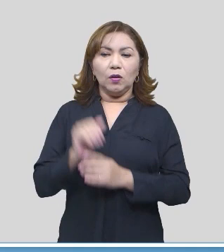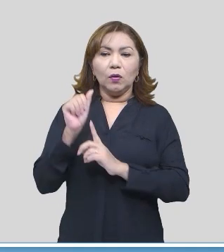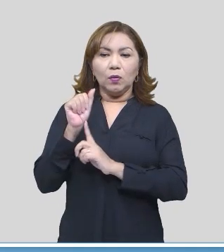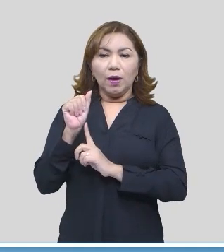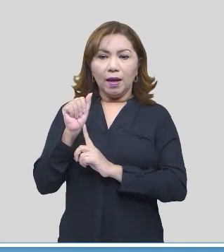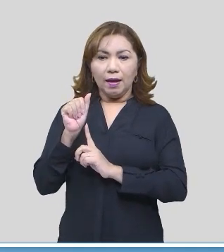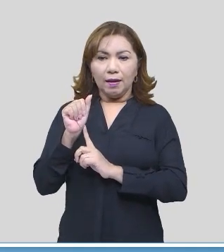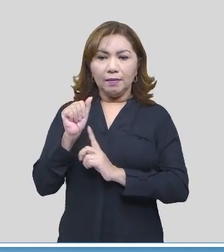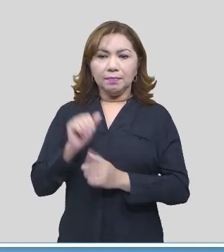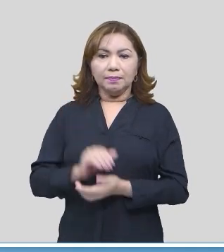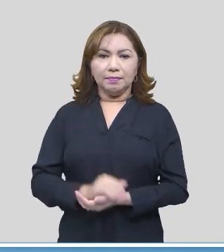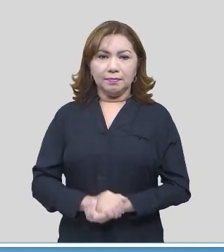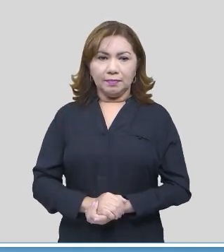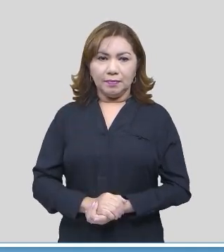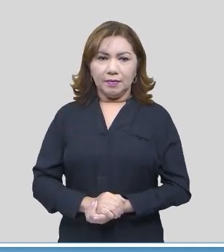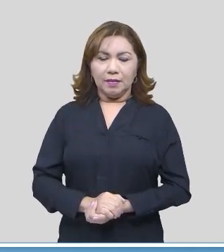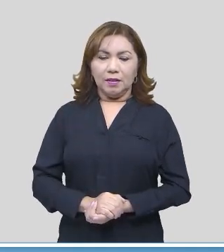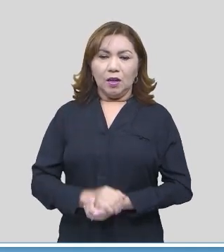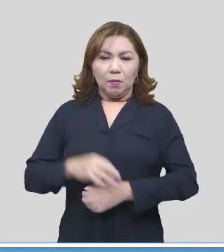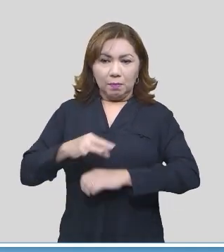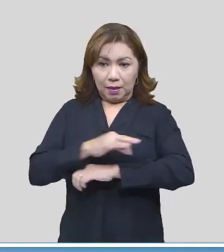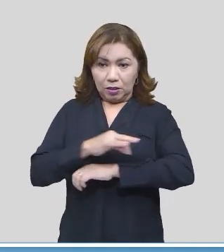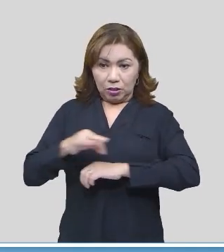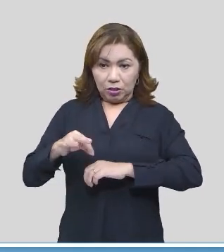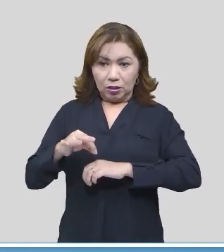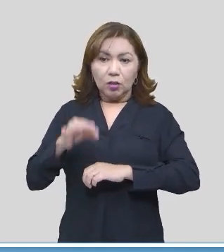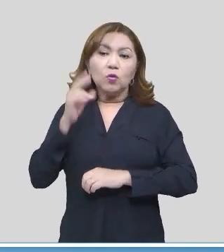Comprimento do lápis,